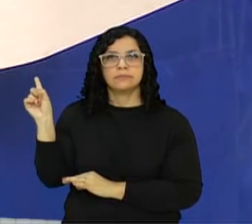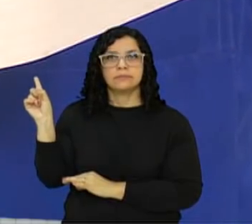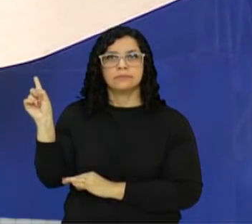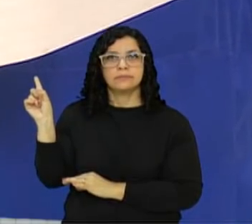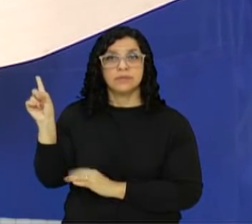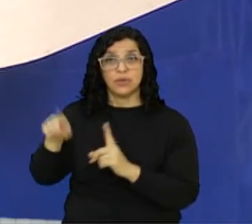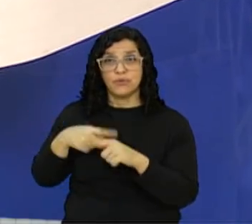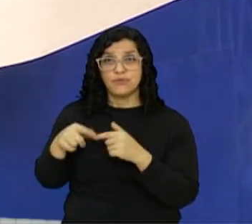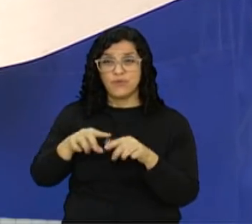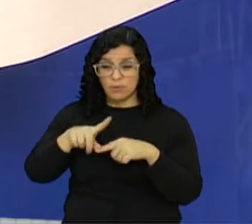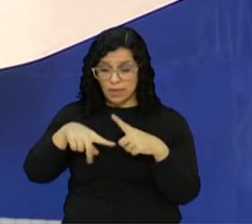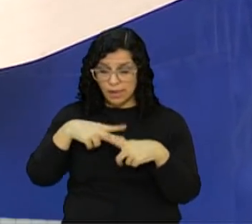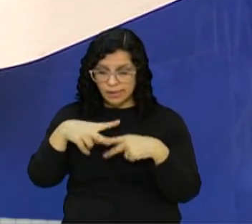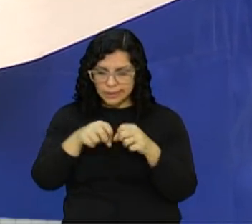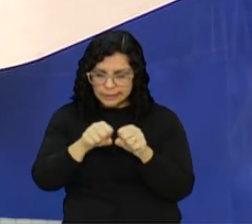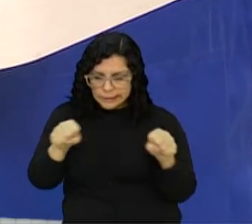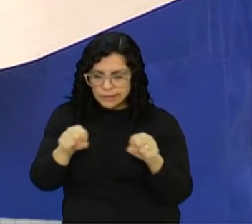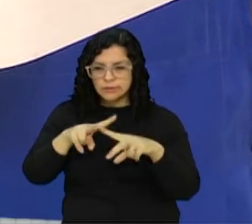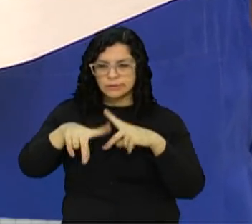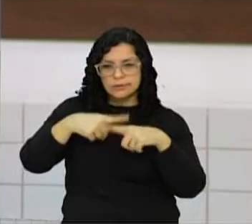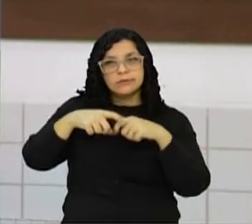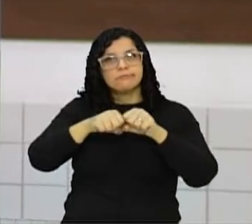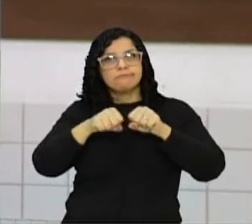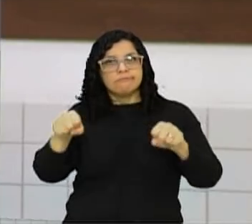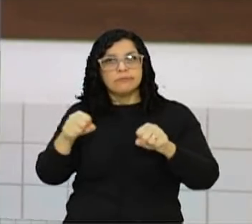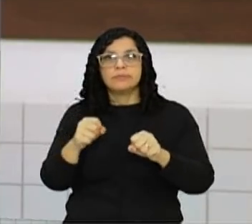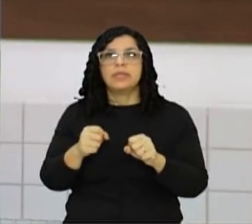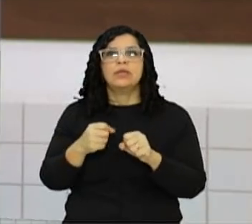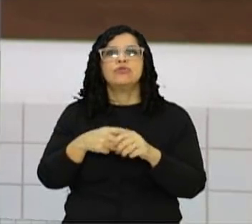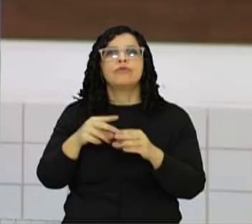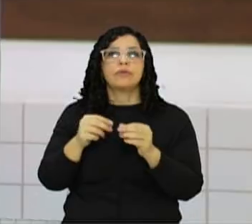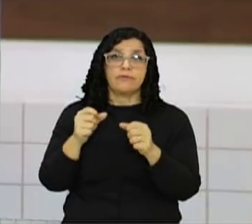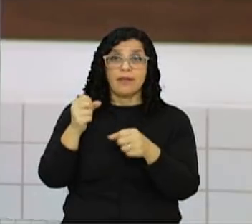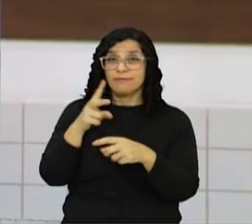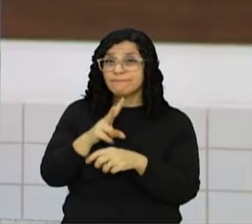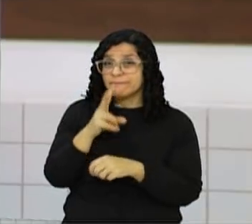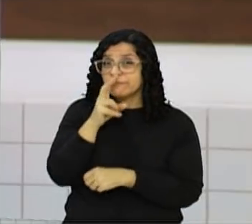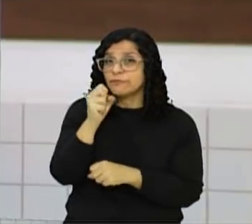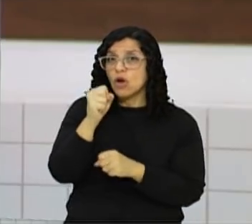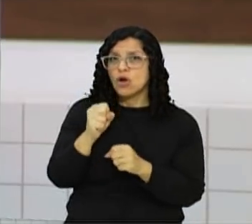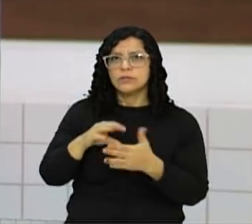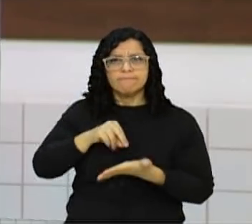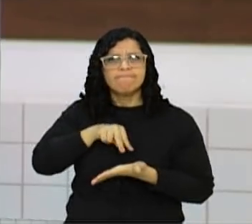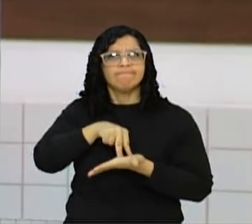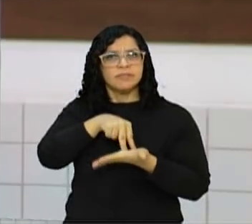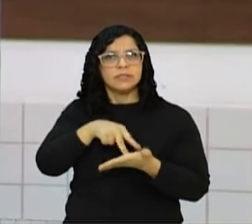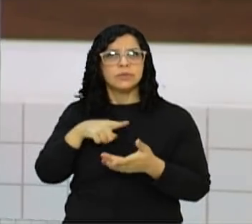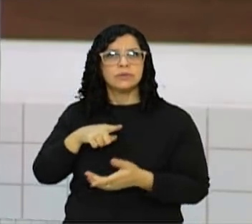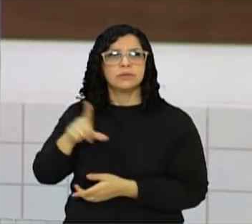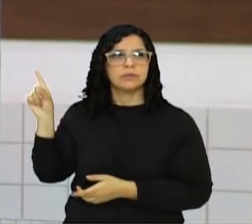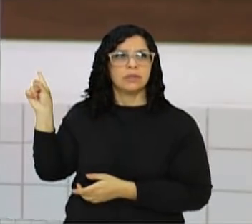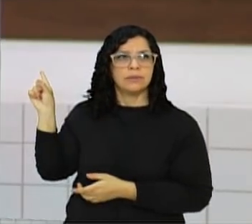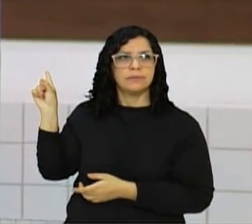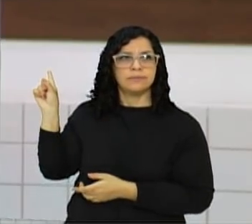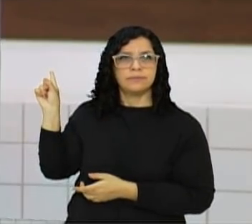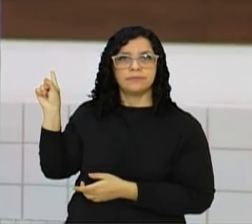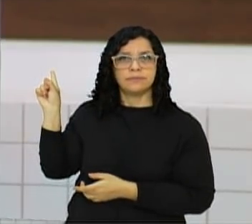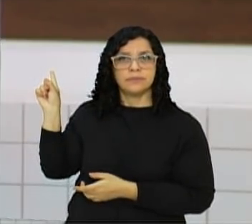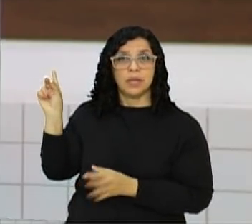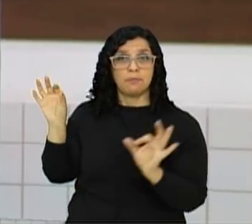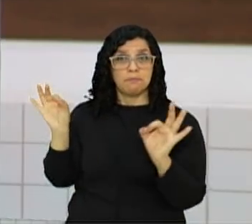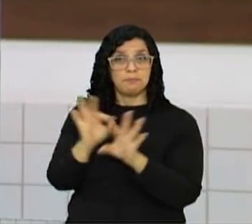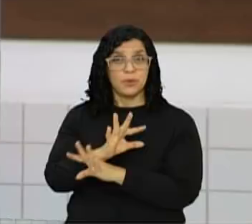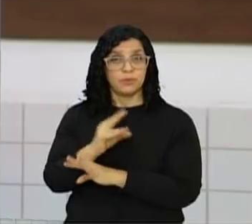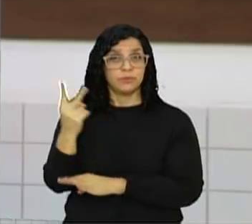Dá mais um nozinho, para que não escape. Olha lá. Então, essa é a nossa segunda